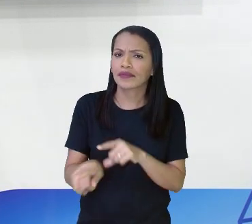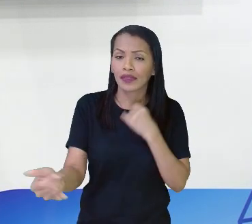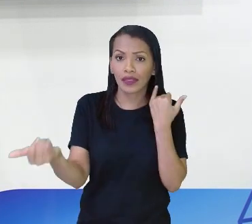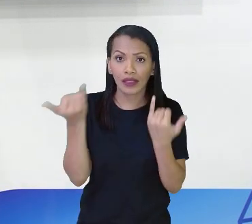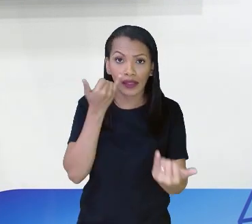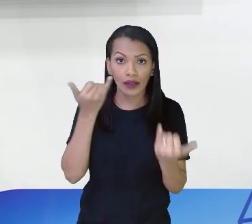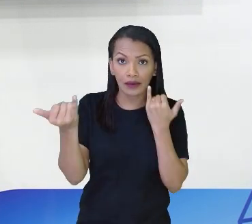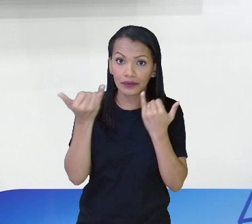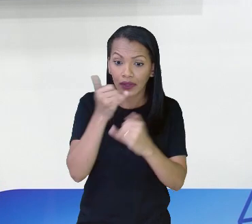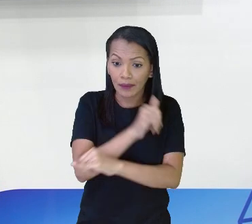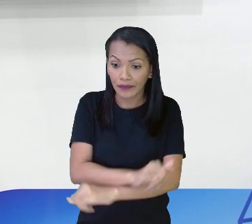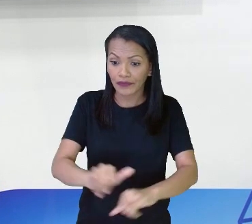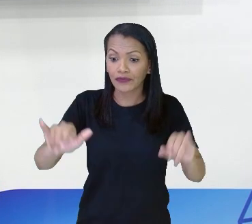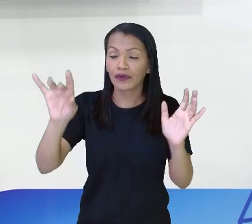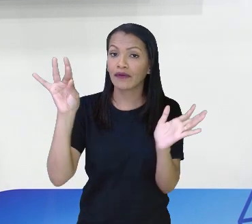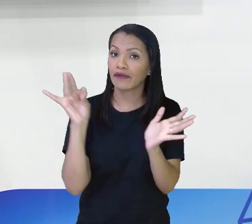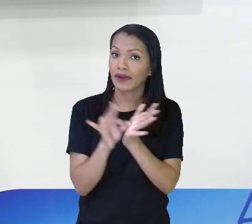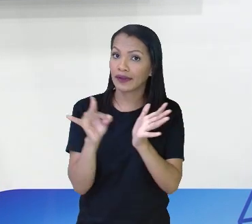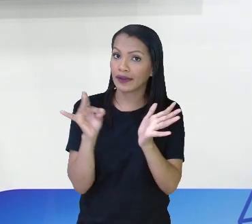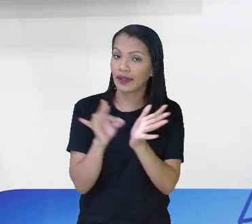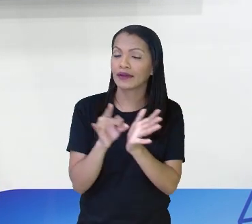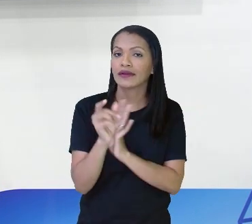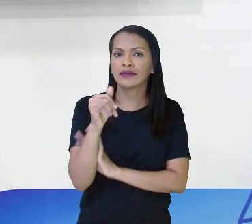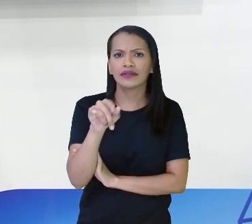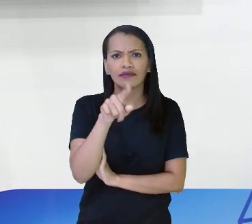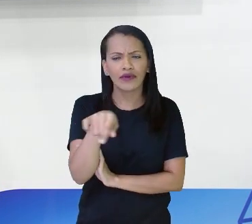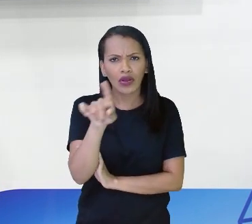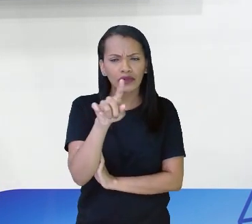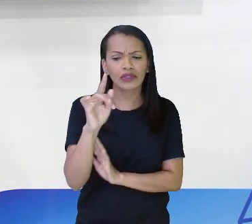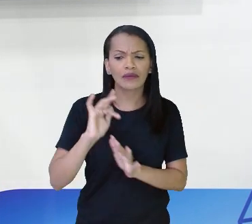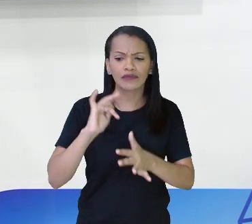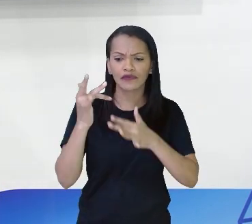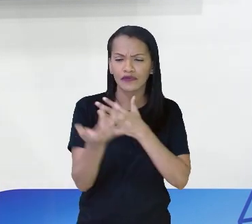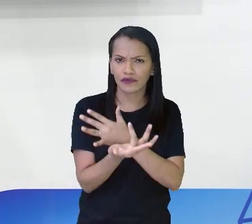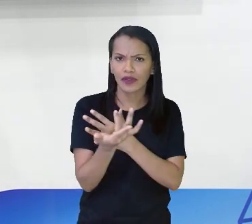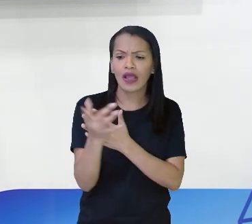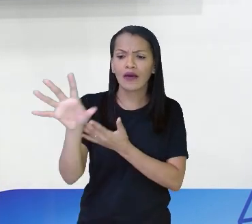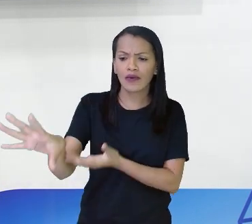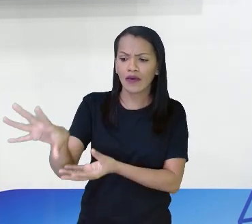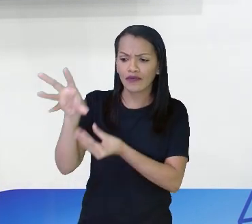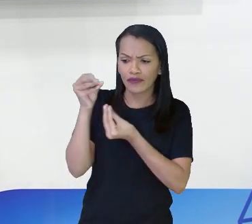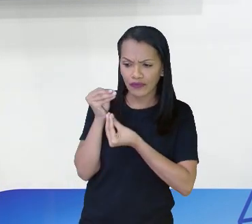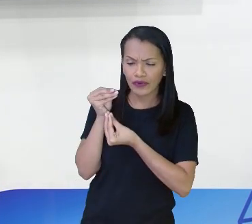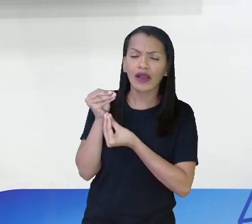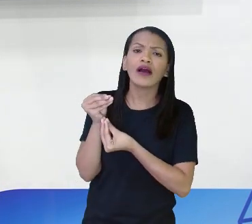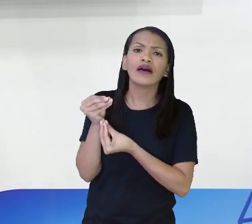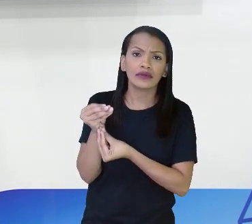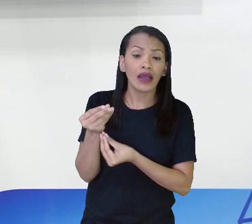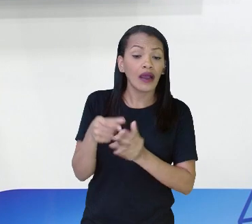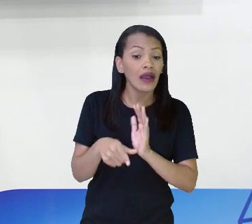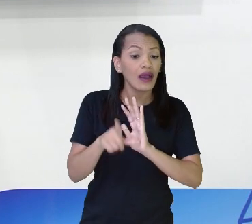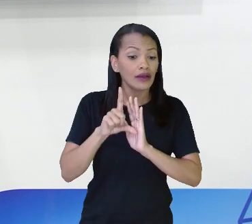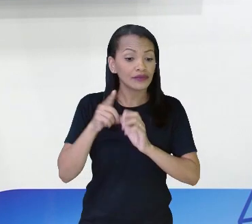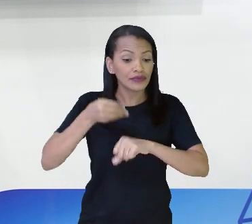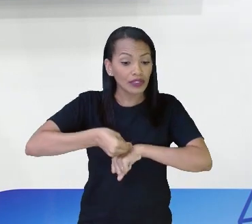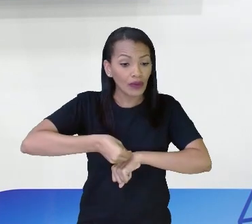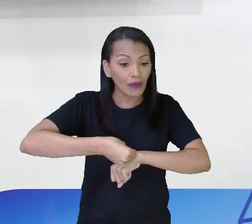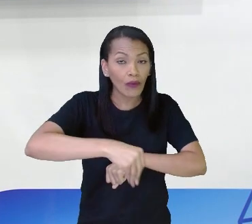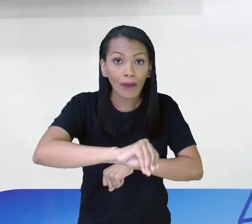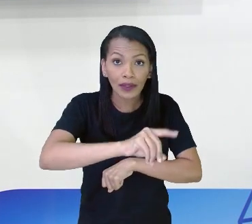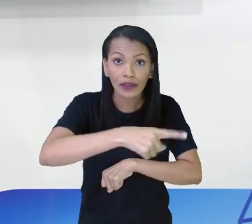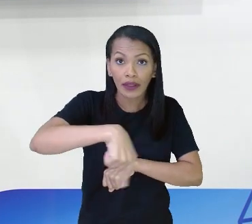que ser verdadeira. Então, se você na sua rede social recebe uma notícia, antes de você